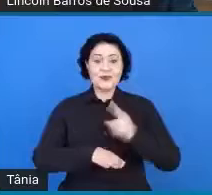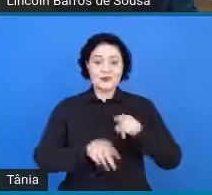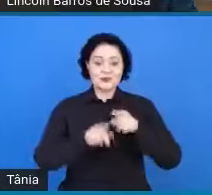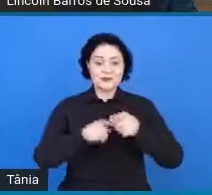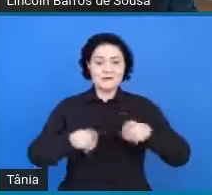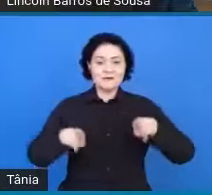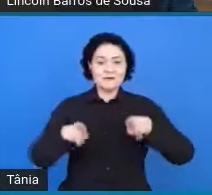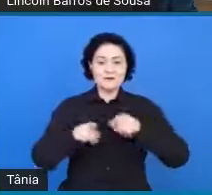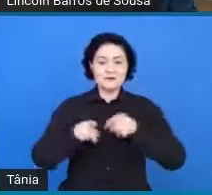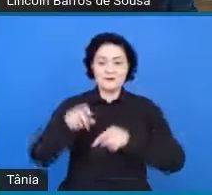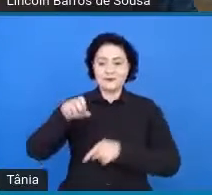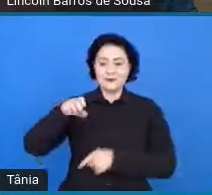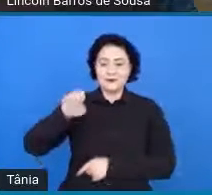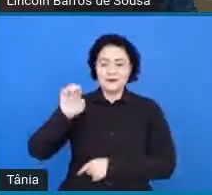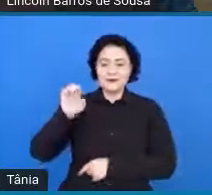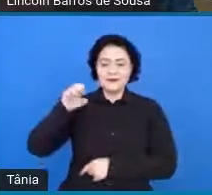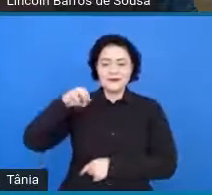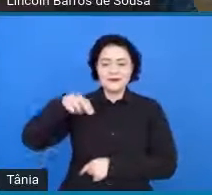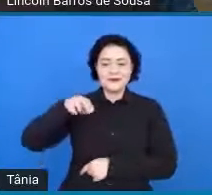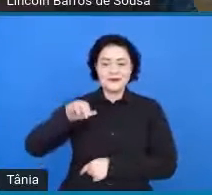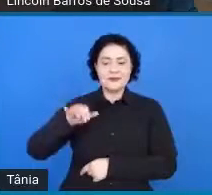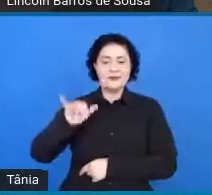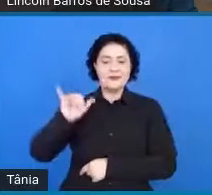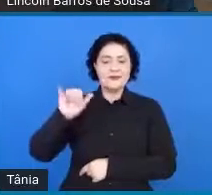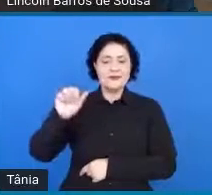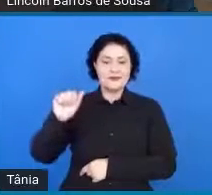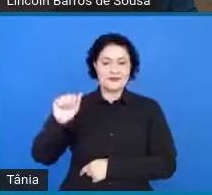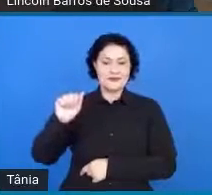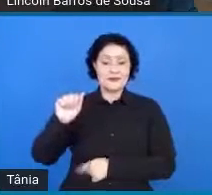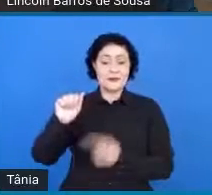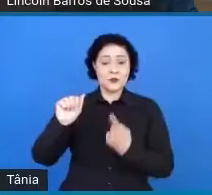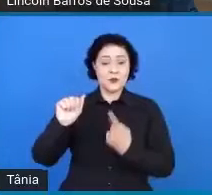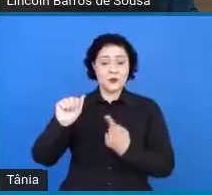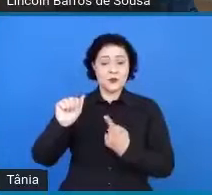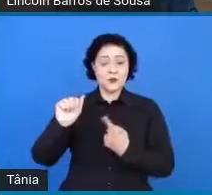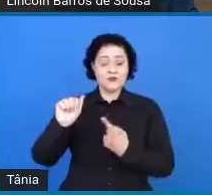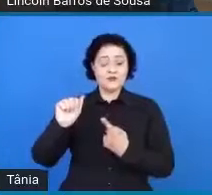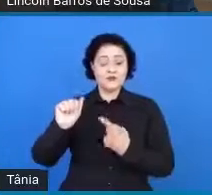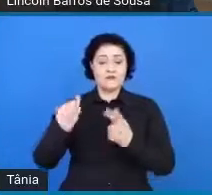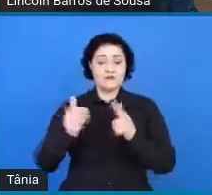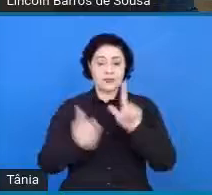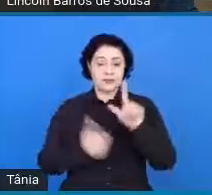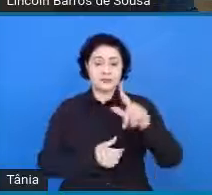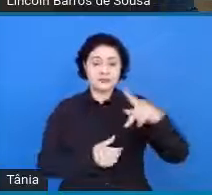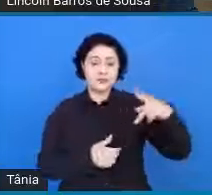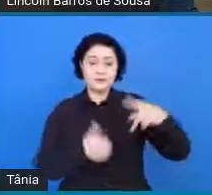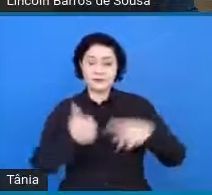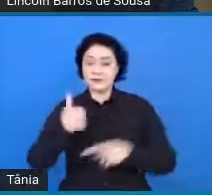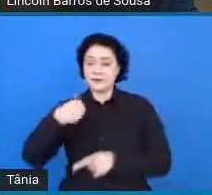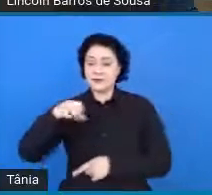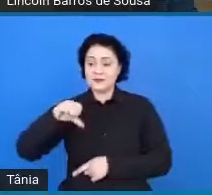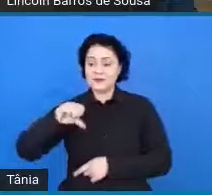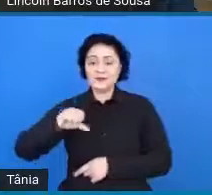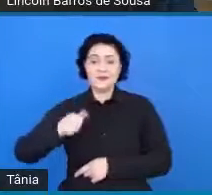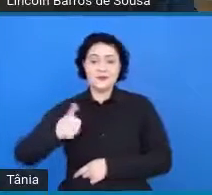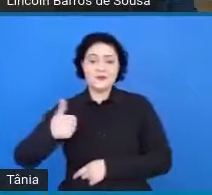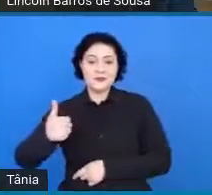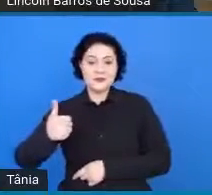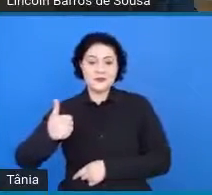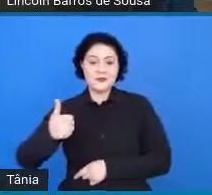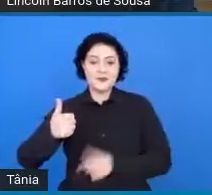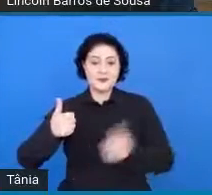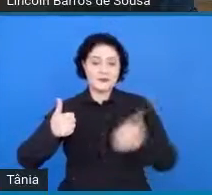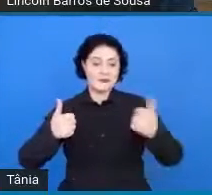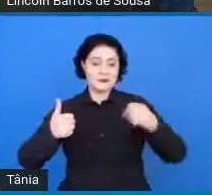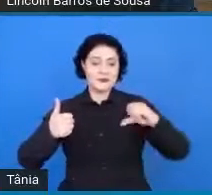da Enya de um álbum dela de 1991-92 nós já usamos